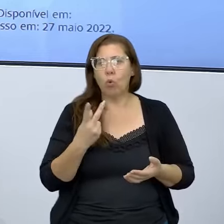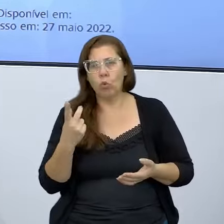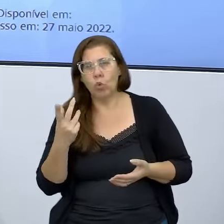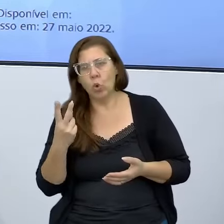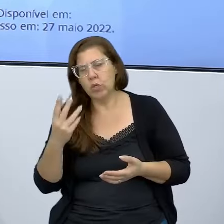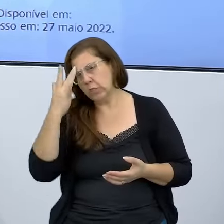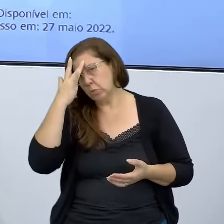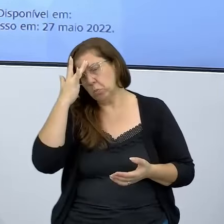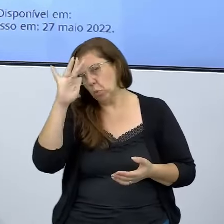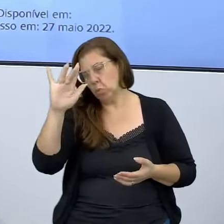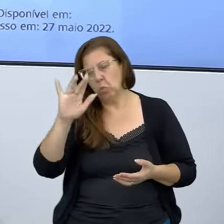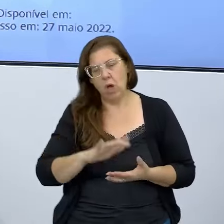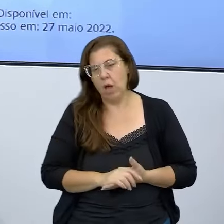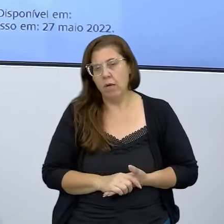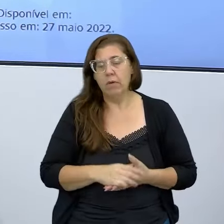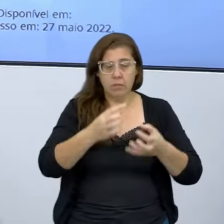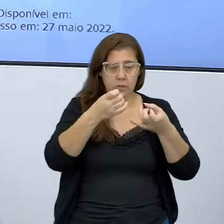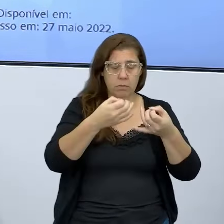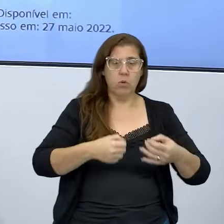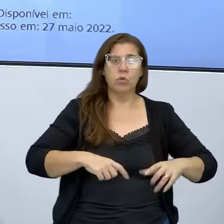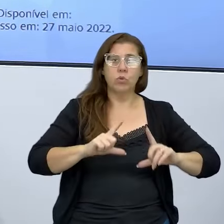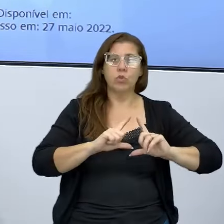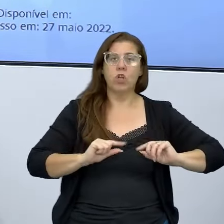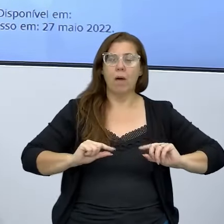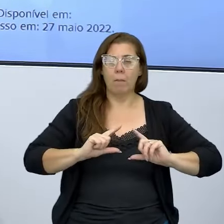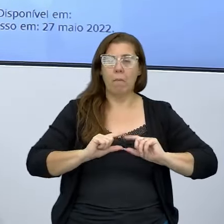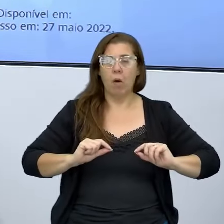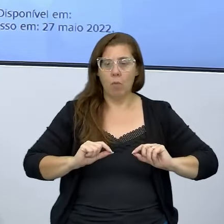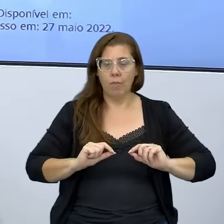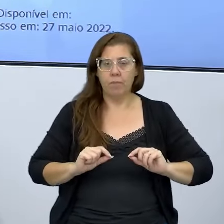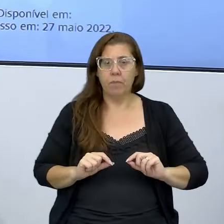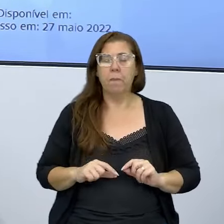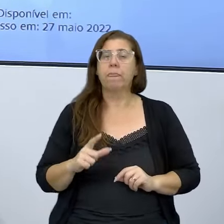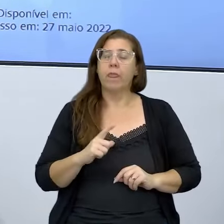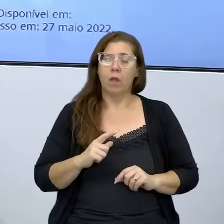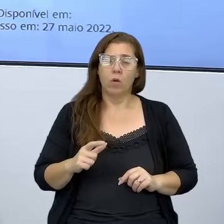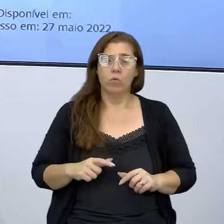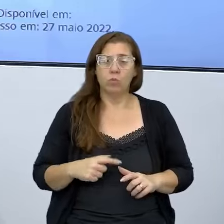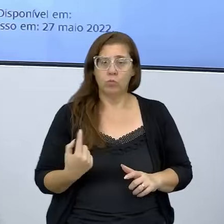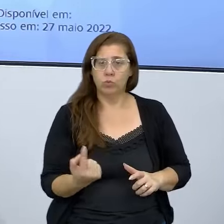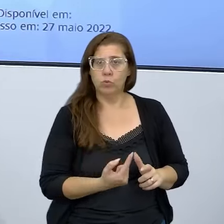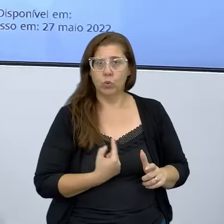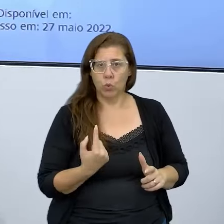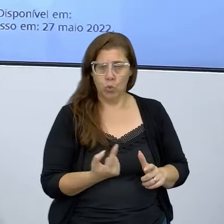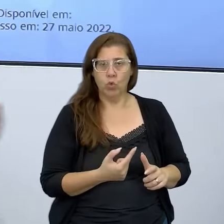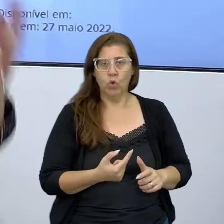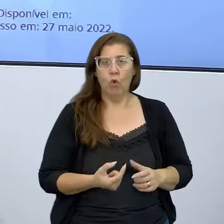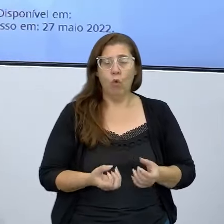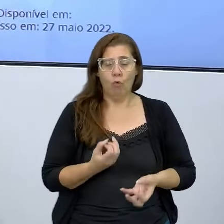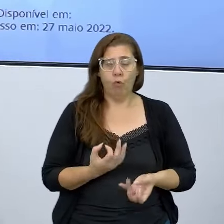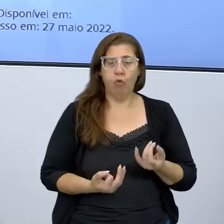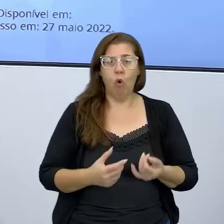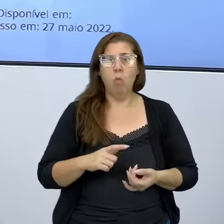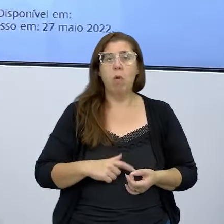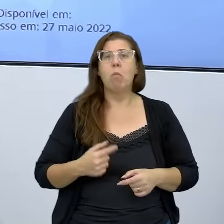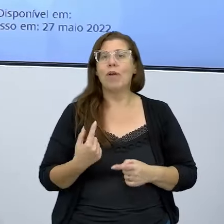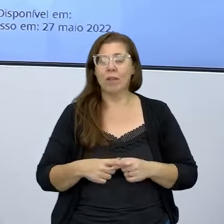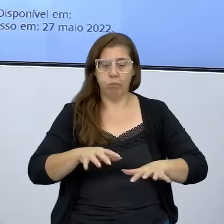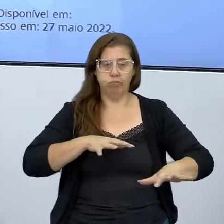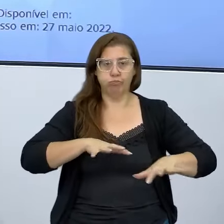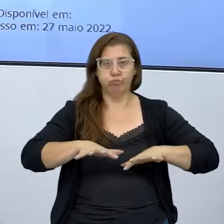agora exatamente, que a gente falou do Japão. E o Japão, ele fica no Círculo de Fogo, que é um lugar que tem muito terremoto, pela localização